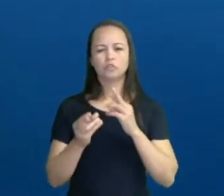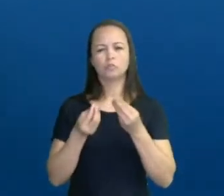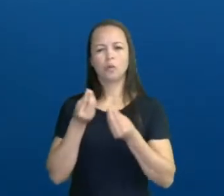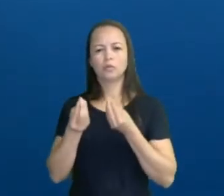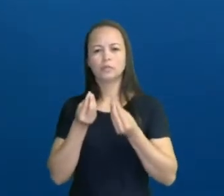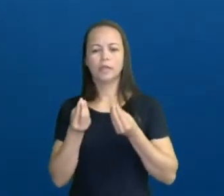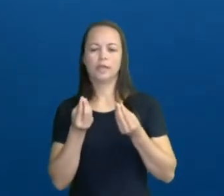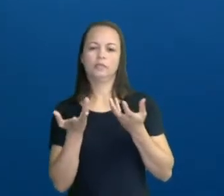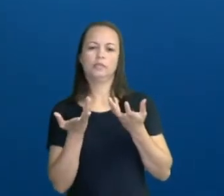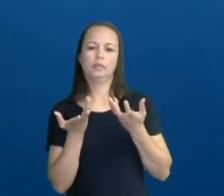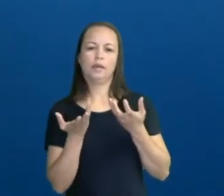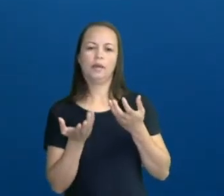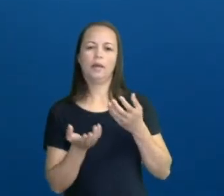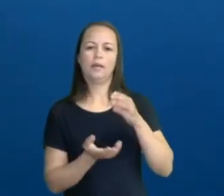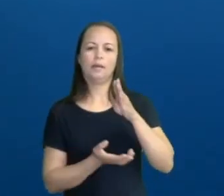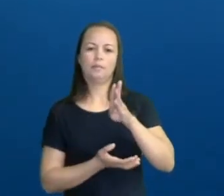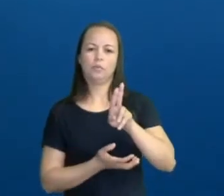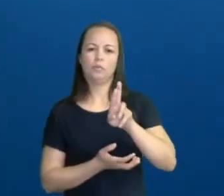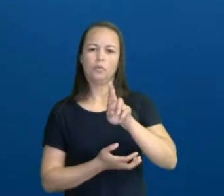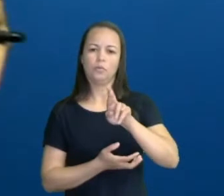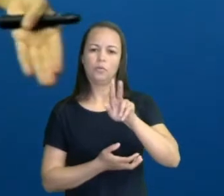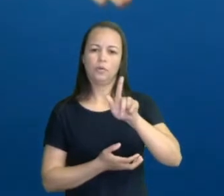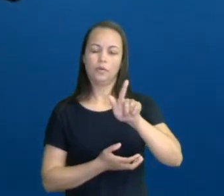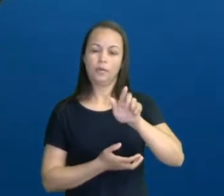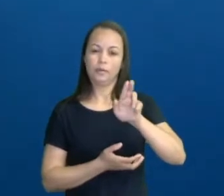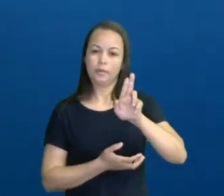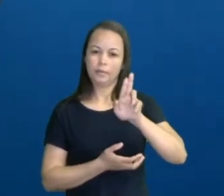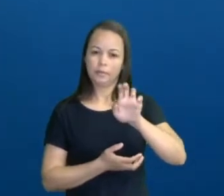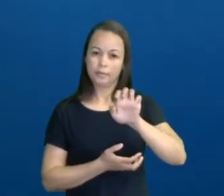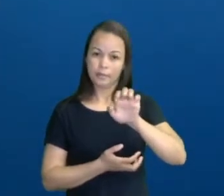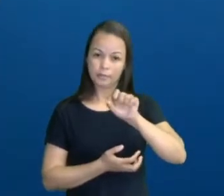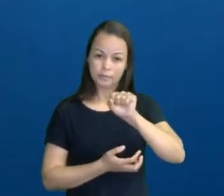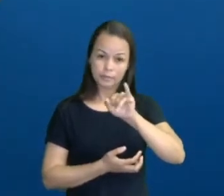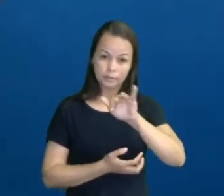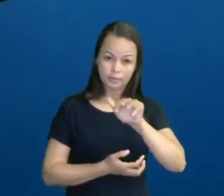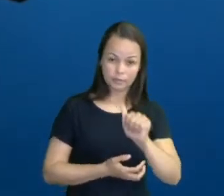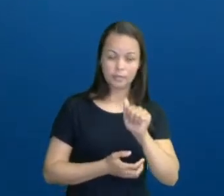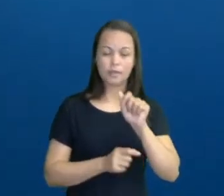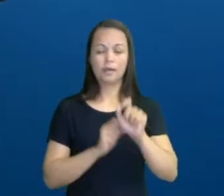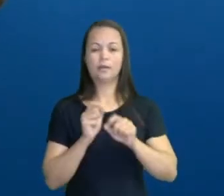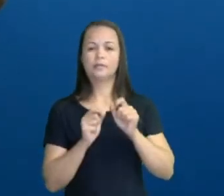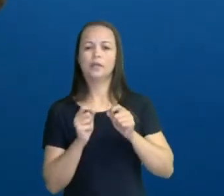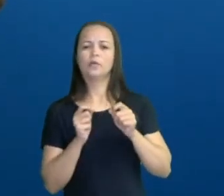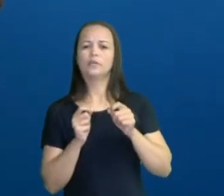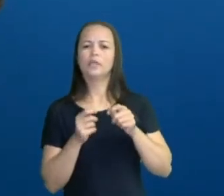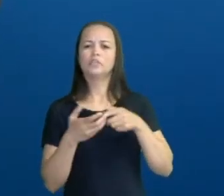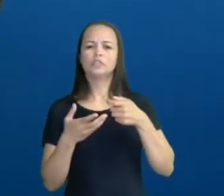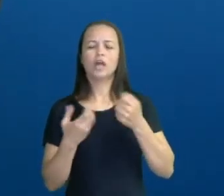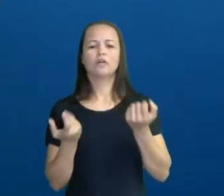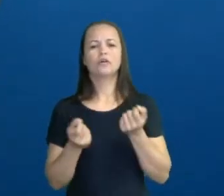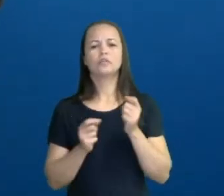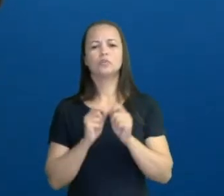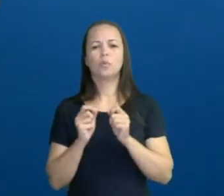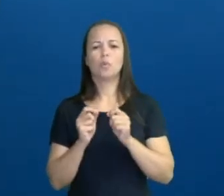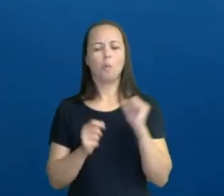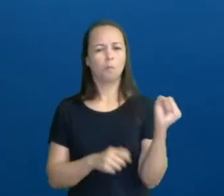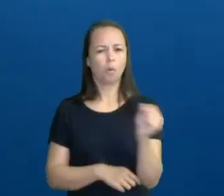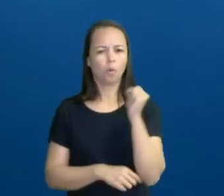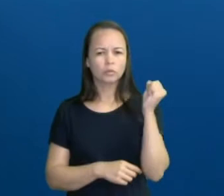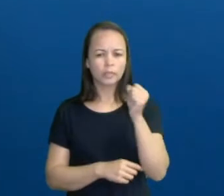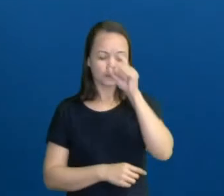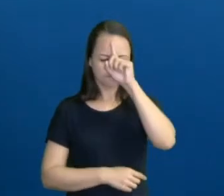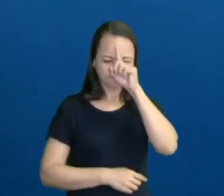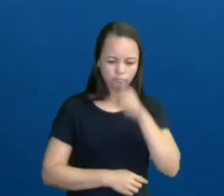anseios da burguesia, de quem estava no poder, de quem estava no mando. Então